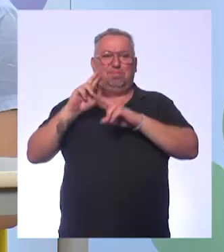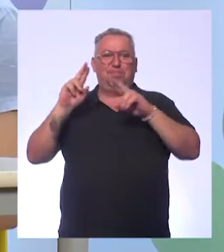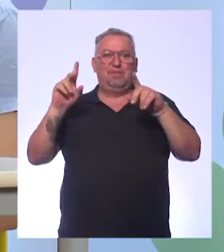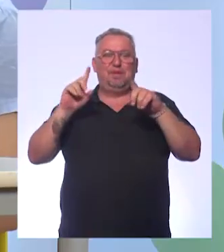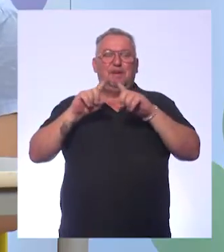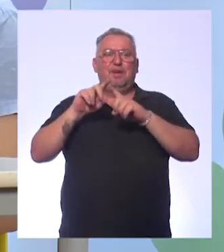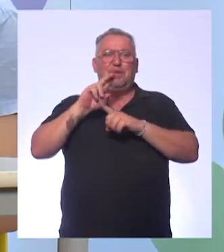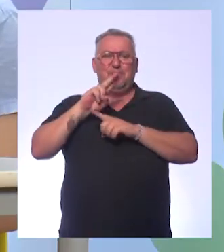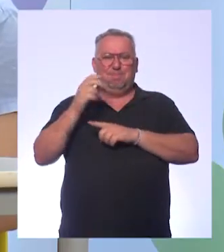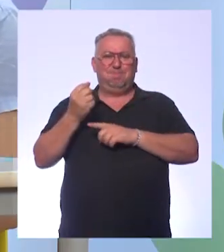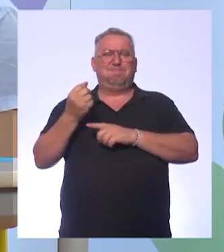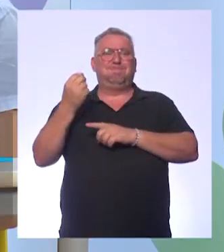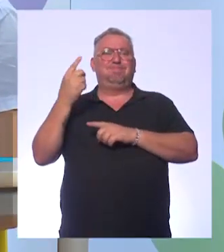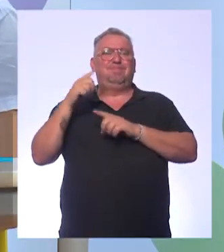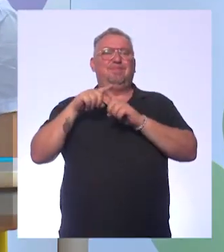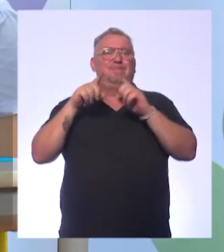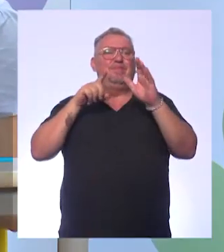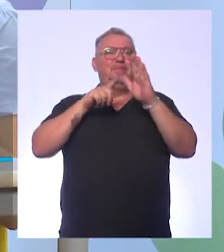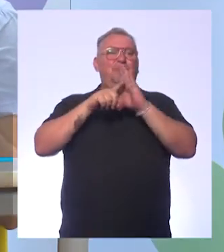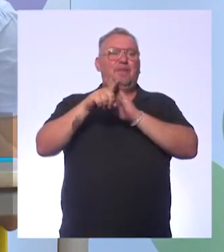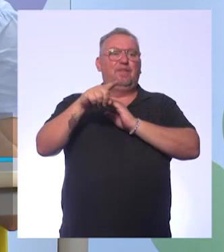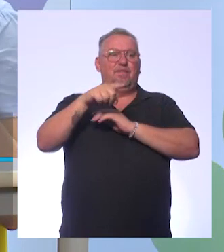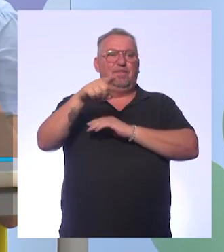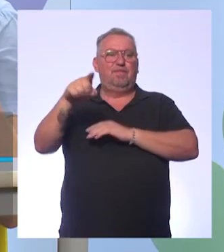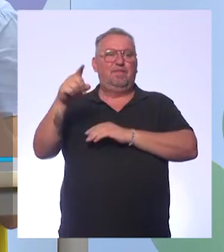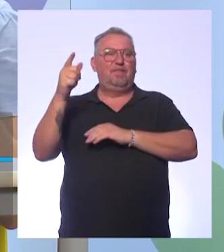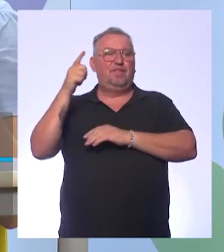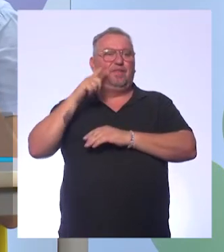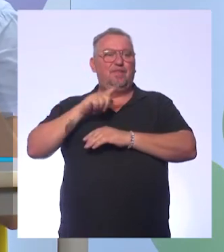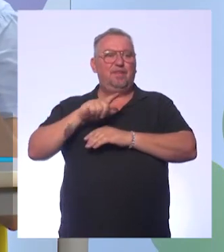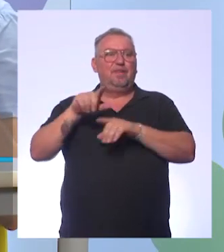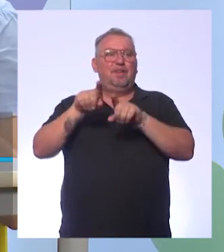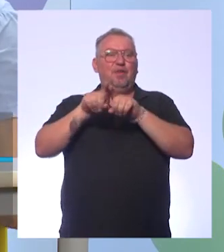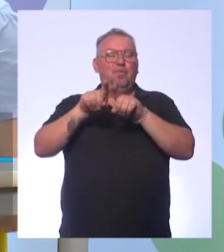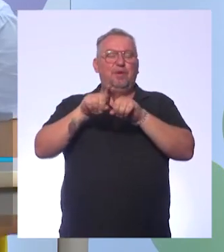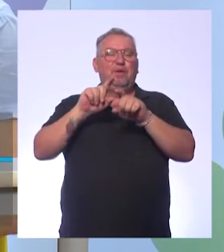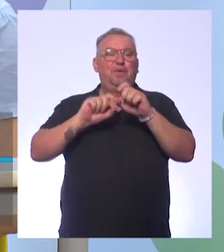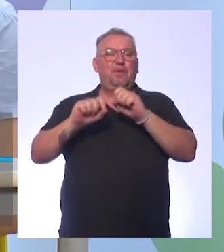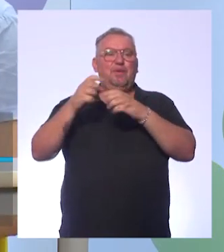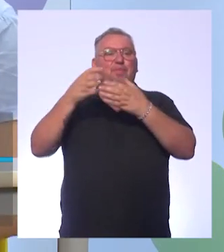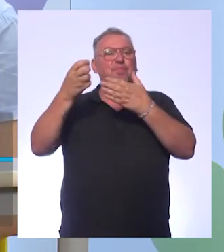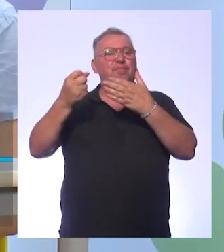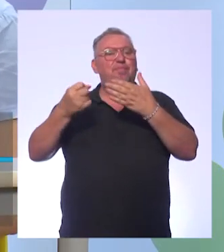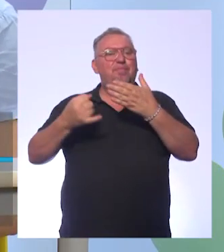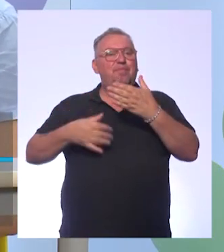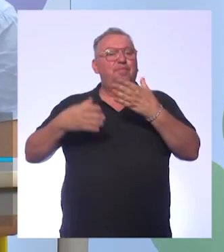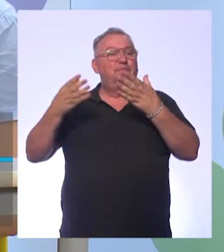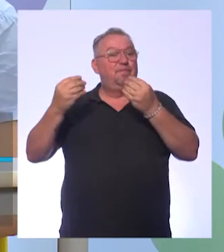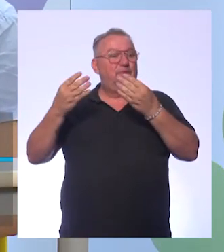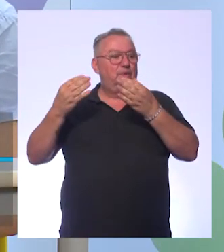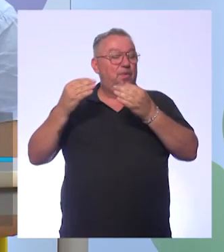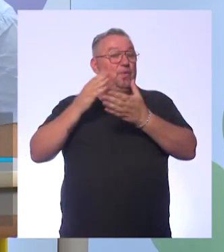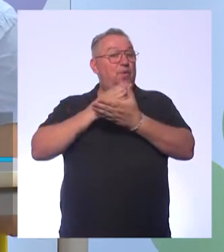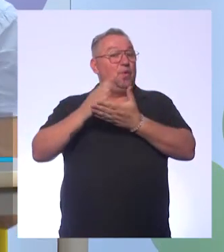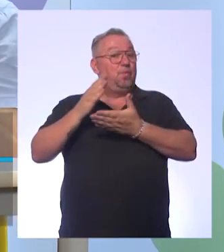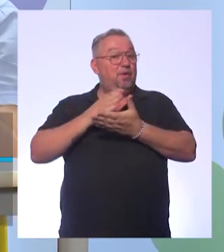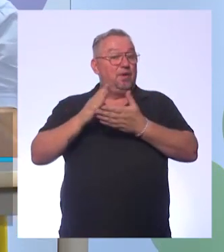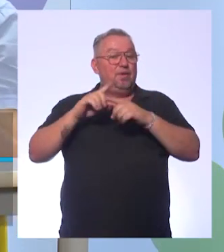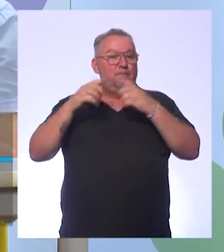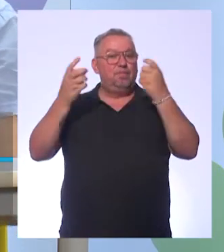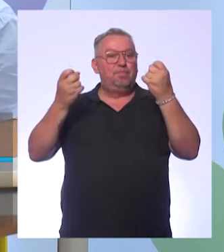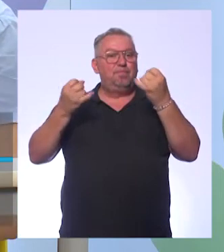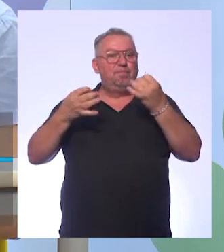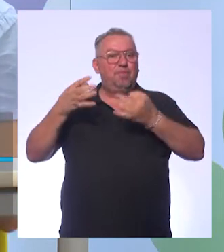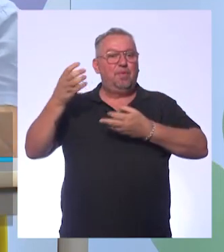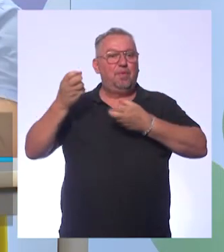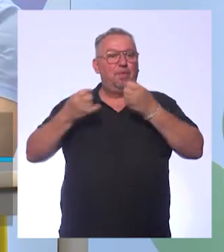nome é estranho, mas a pergunta em si você já tinha ainda explicado bastante aí no começo, quando você estava